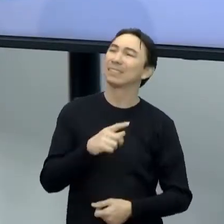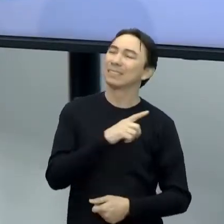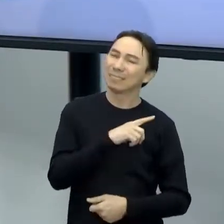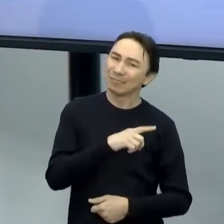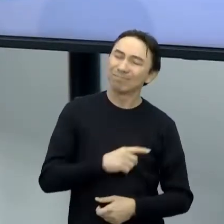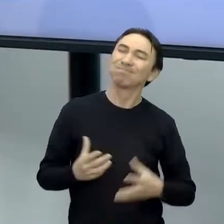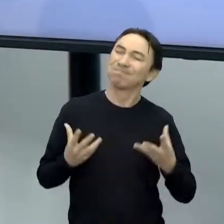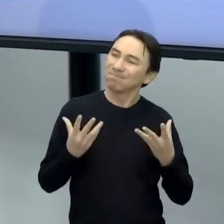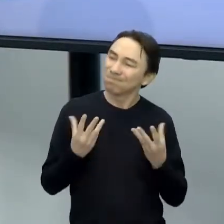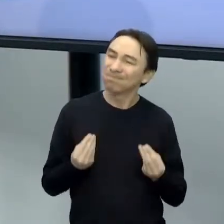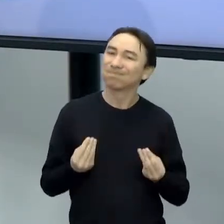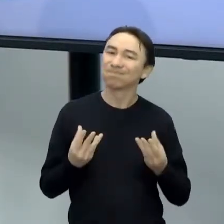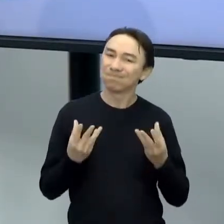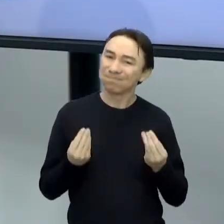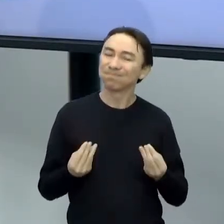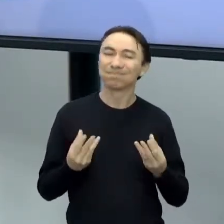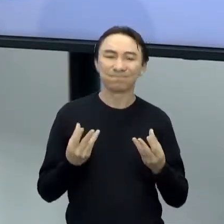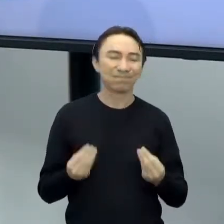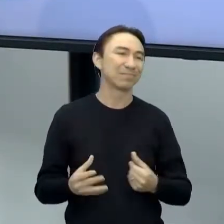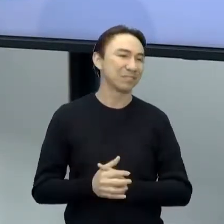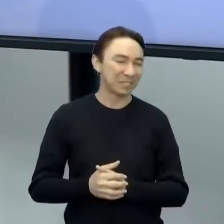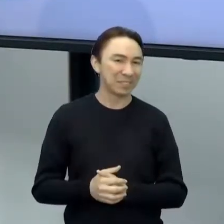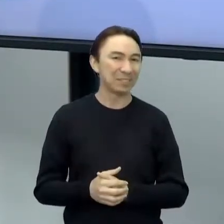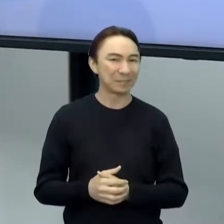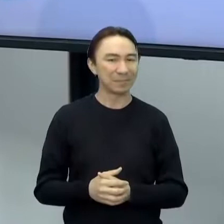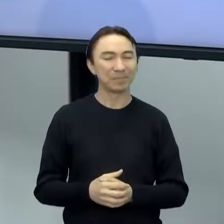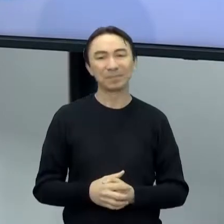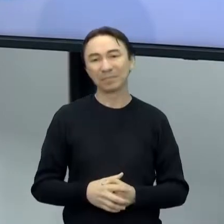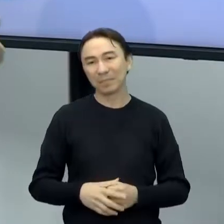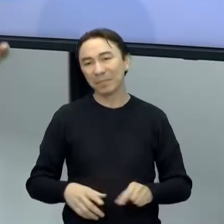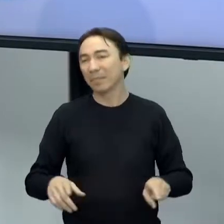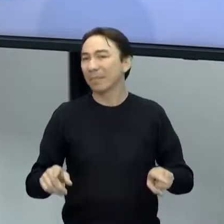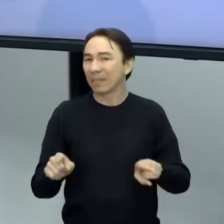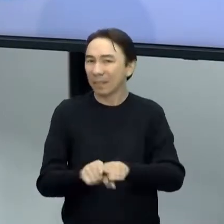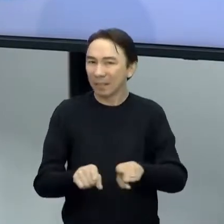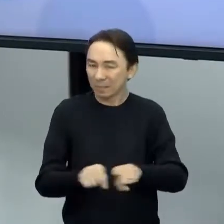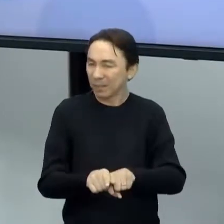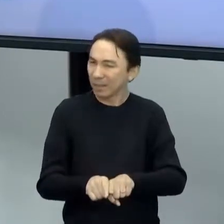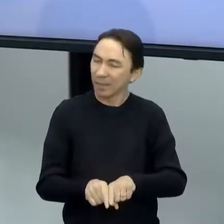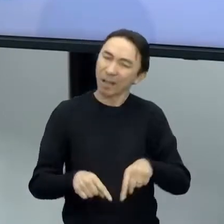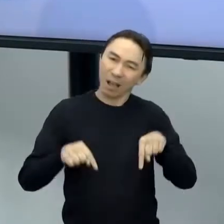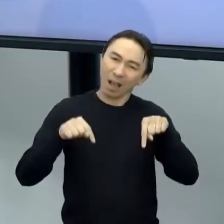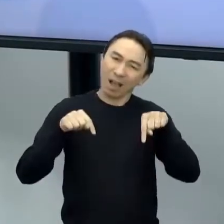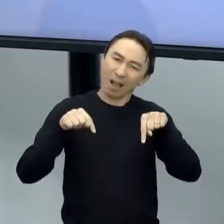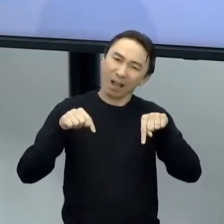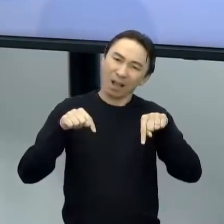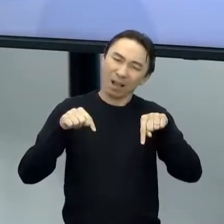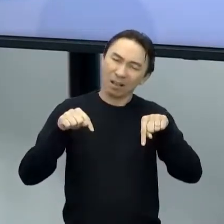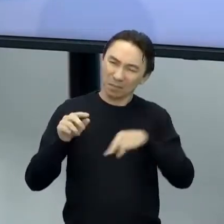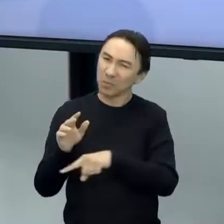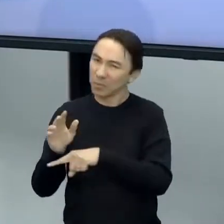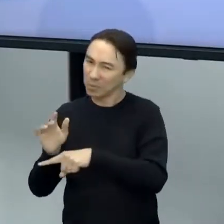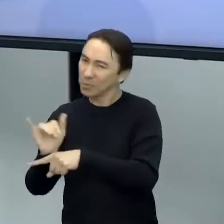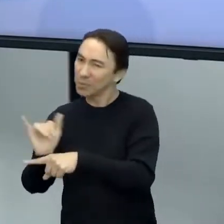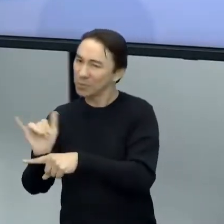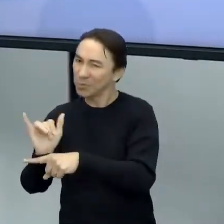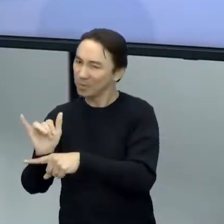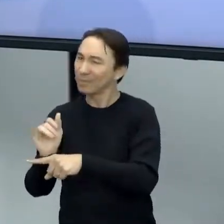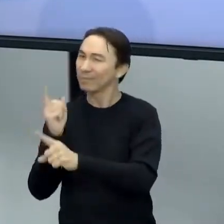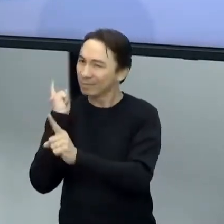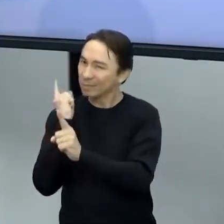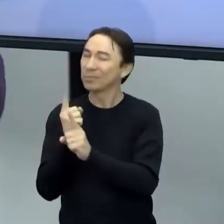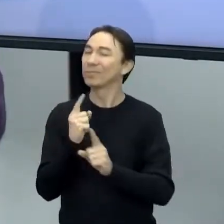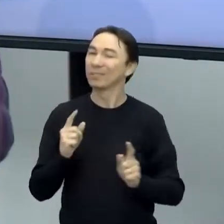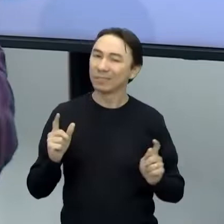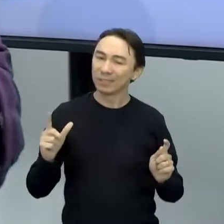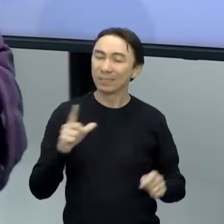de vídeos, vários. Inclusive, aqui nesses... Aliás, isso é importante falar para vocês. Não fica